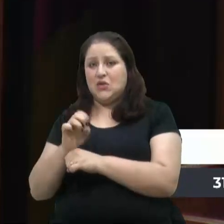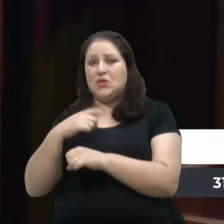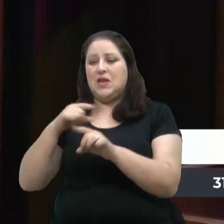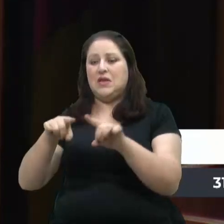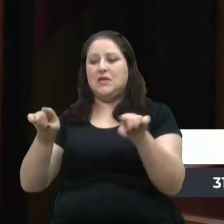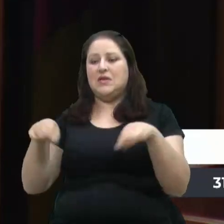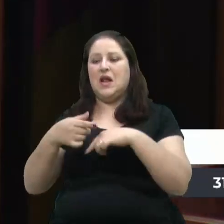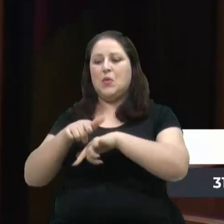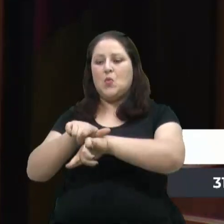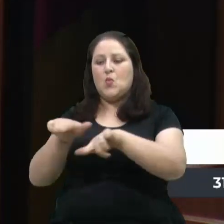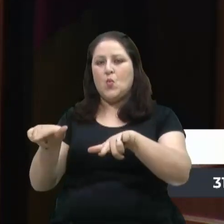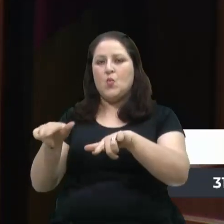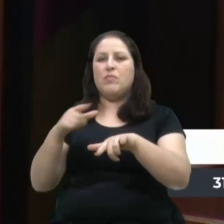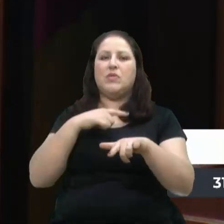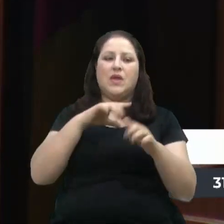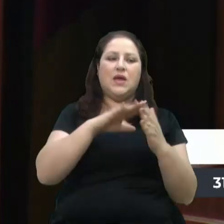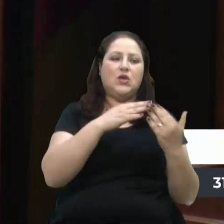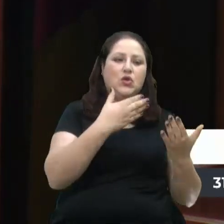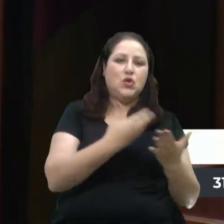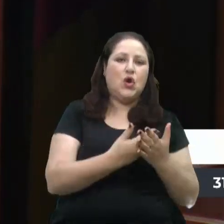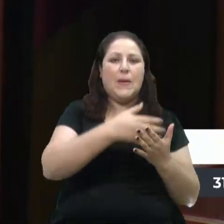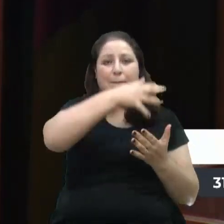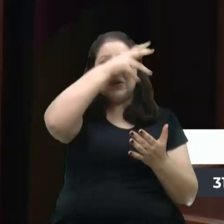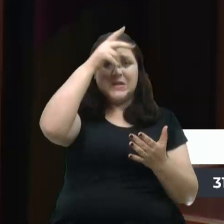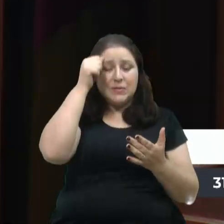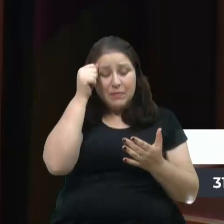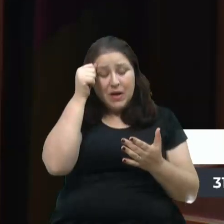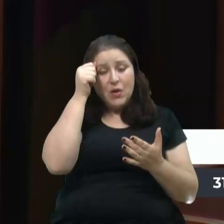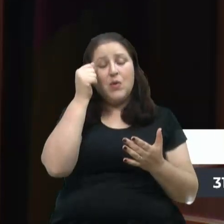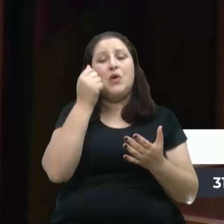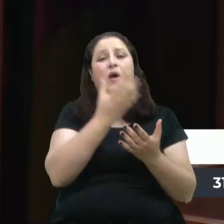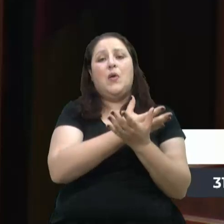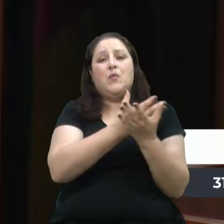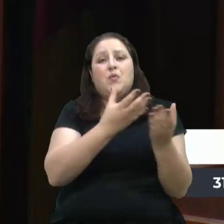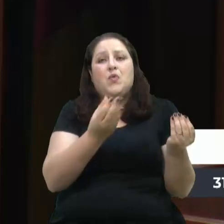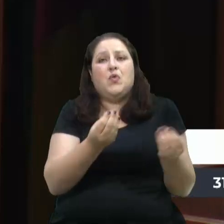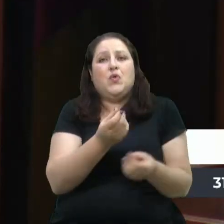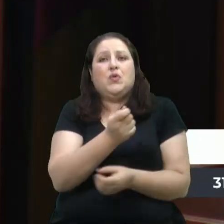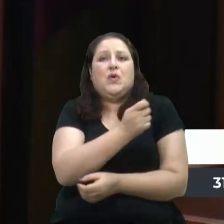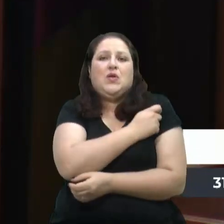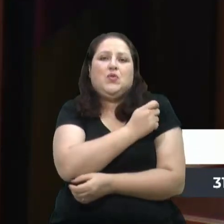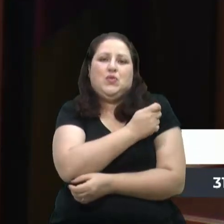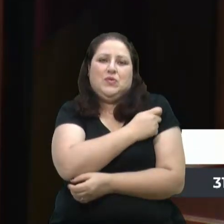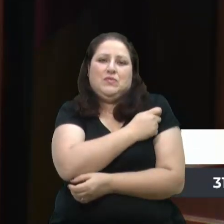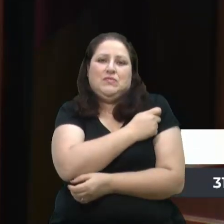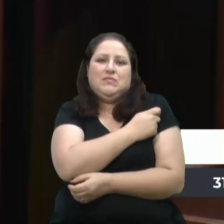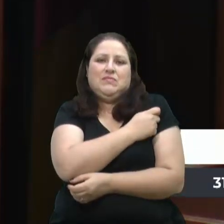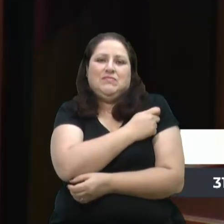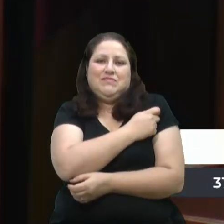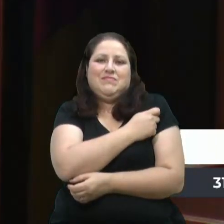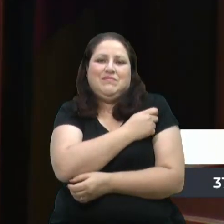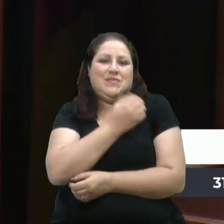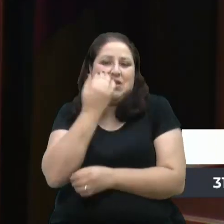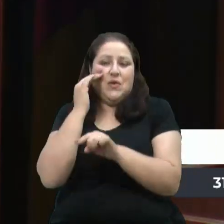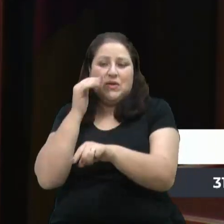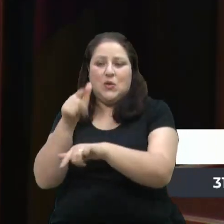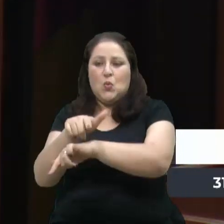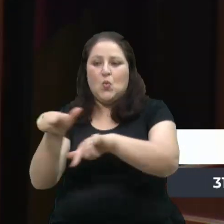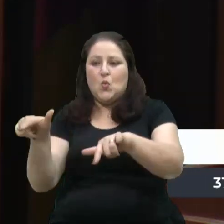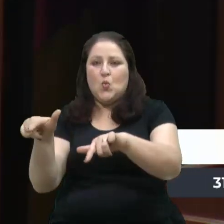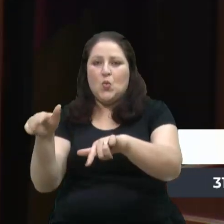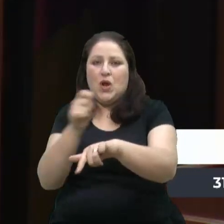nós temos escolas municipais com alunos sobrando Esse é o problema e